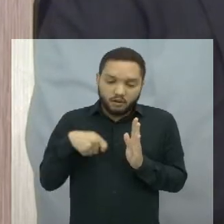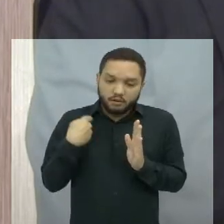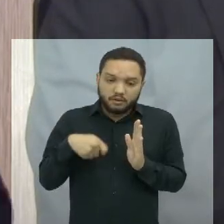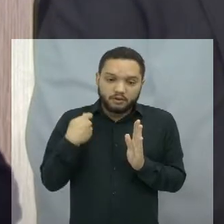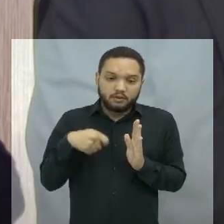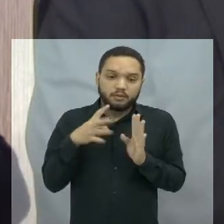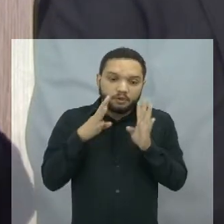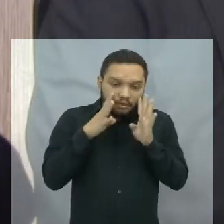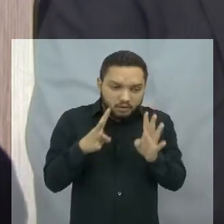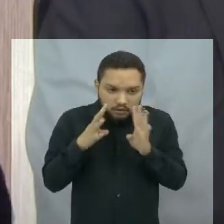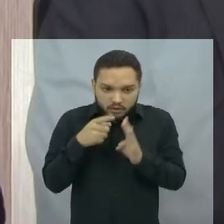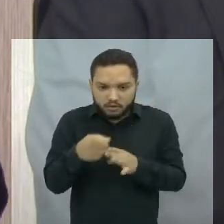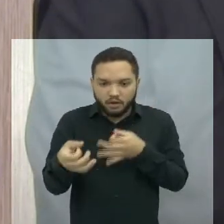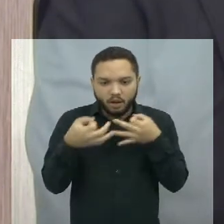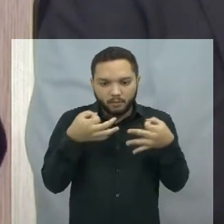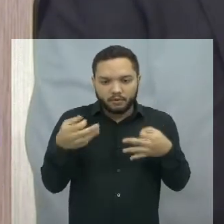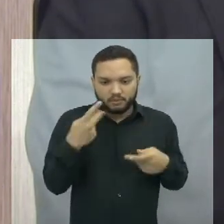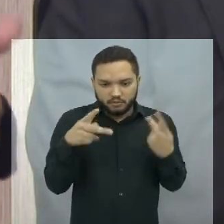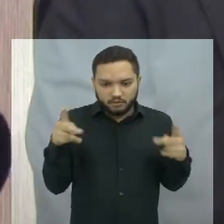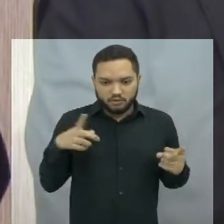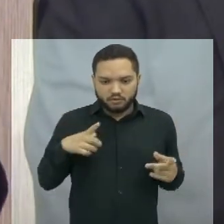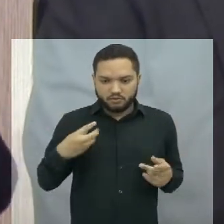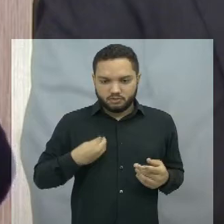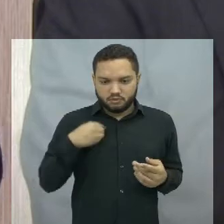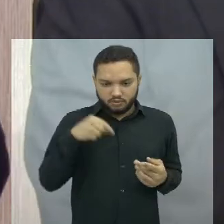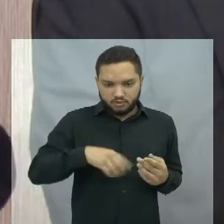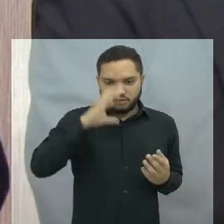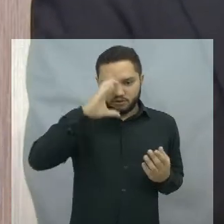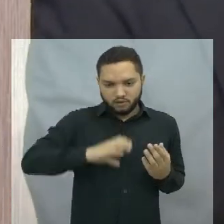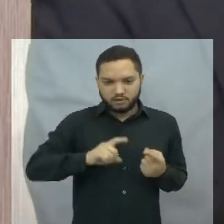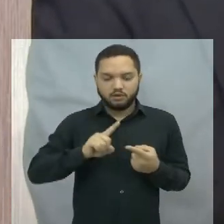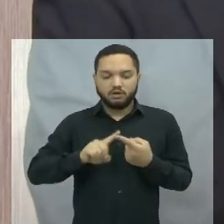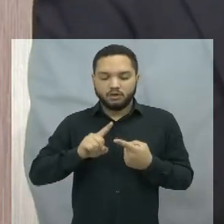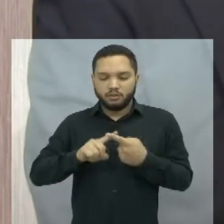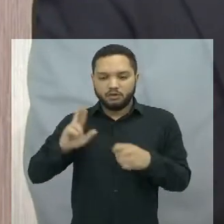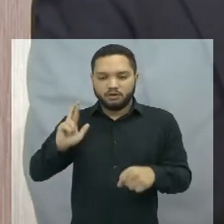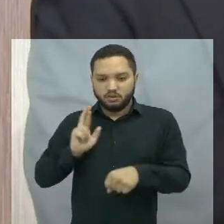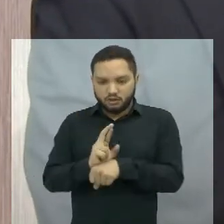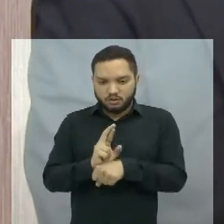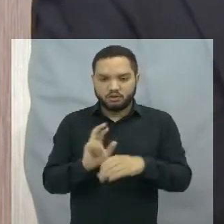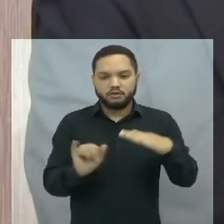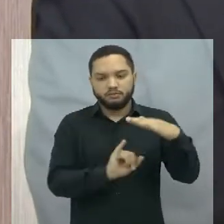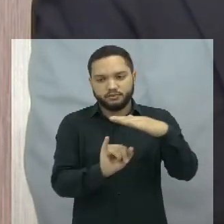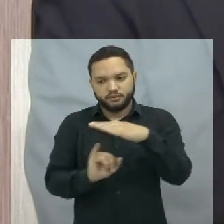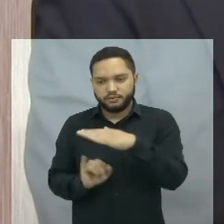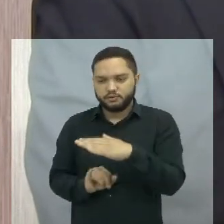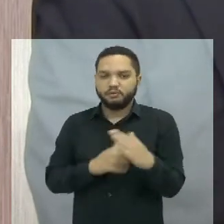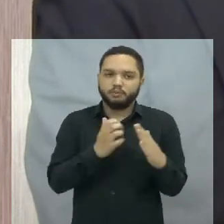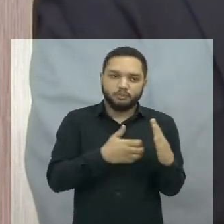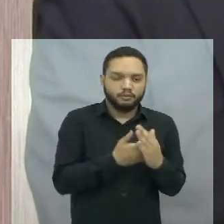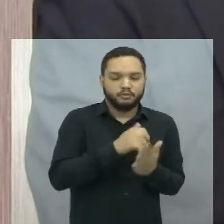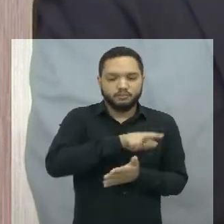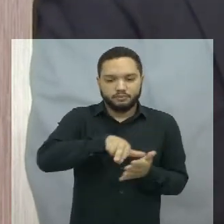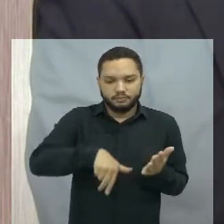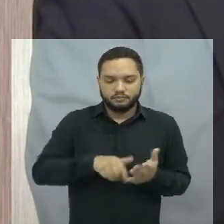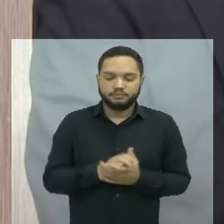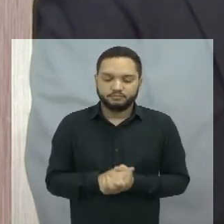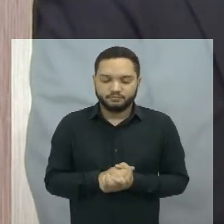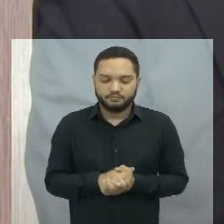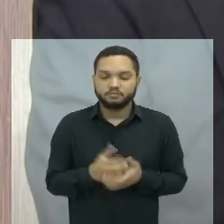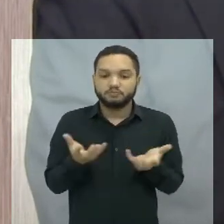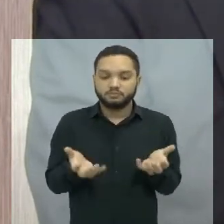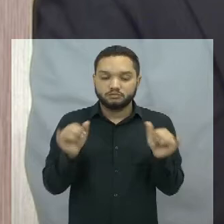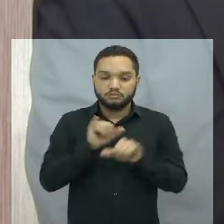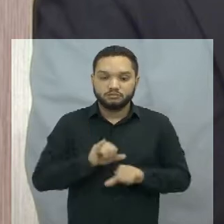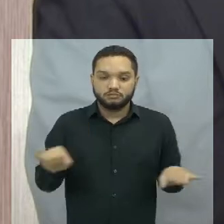consideração a opinião dos senhores e senhoras que estão aqui enquanto cidadãos e enquanto representantes de entidades. Eu quero fazer aqui um registro